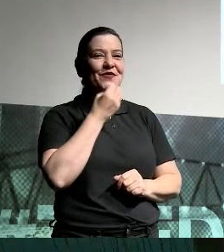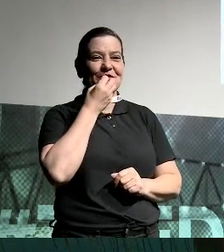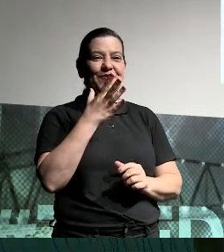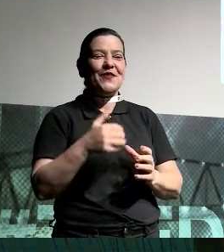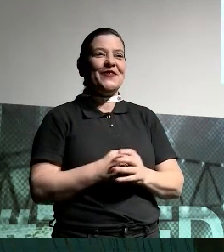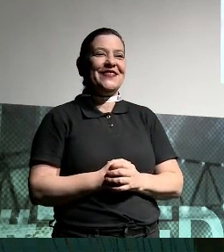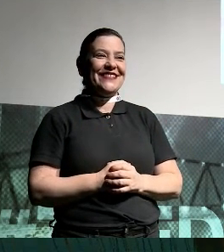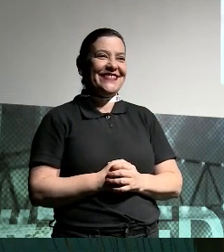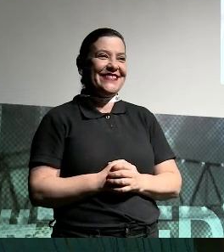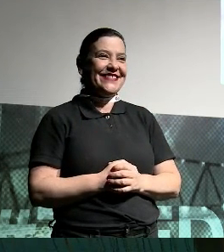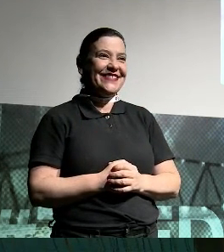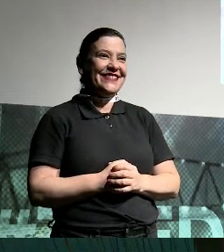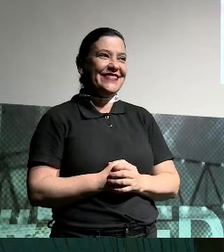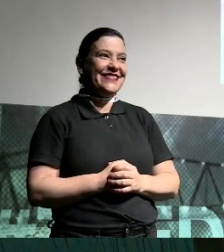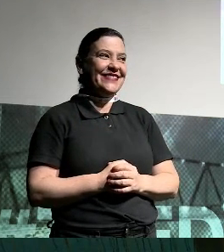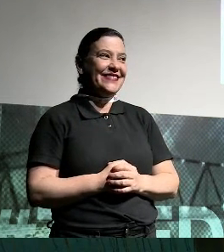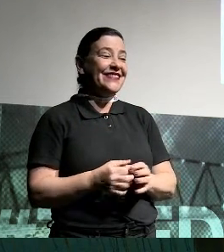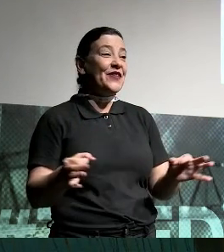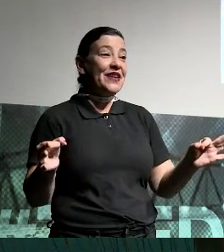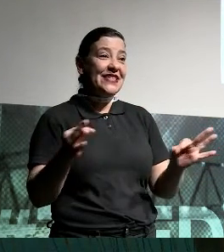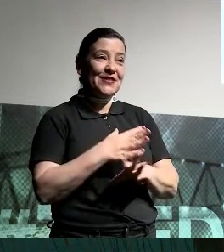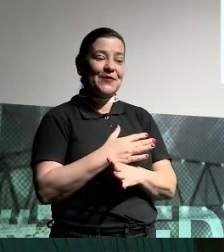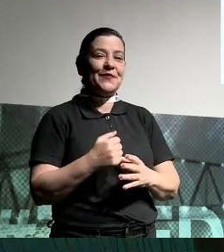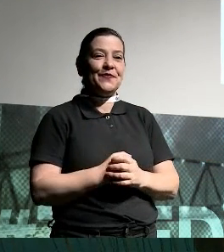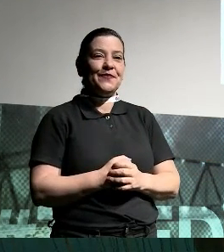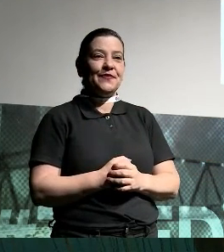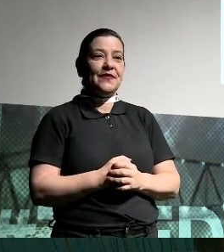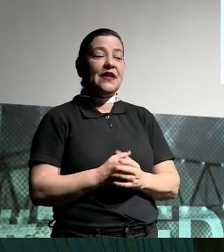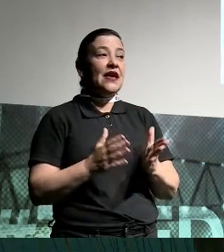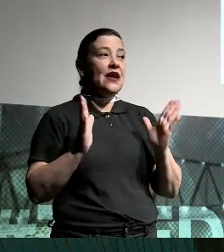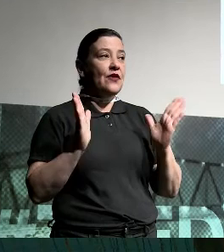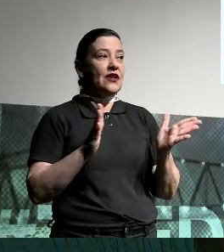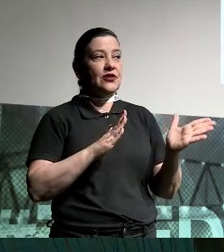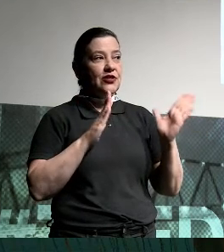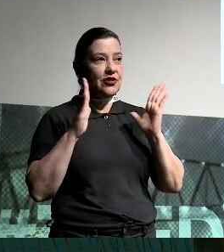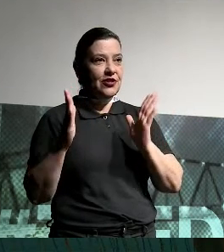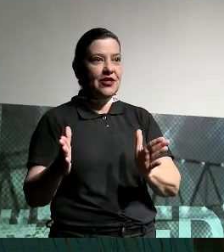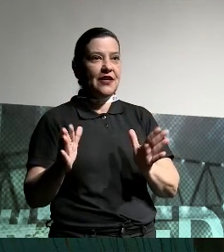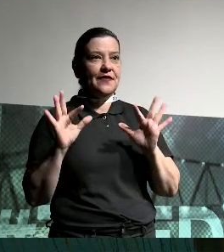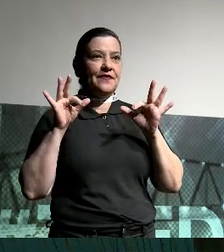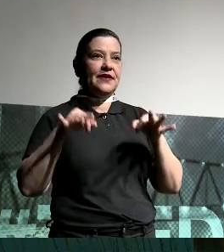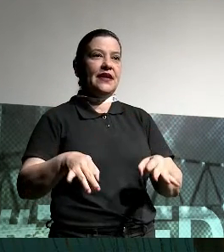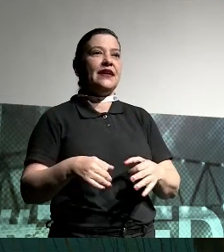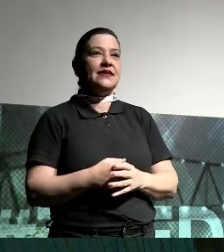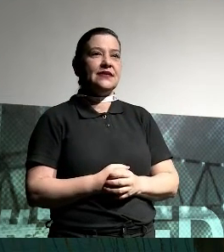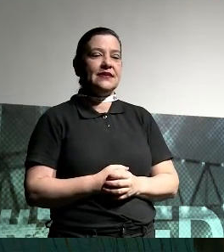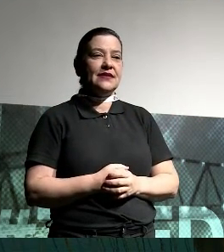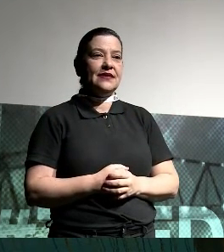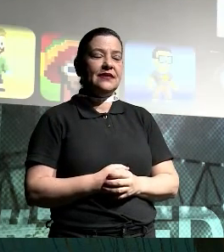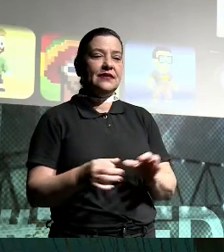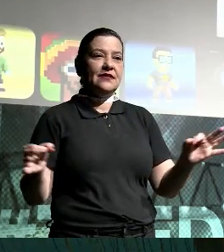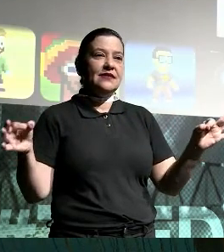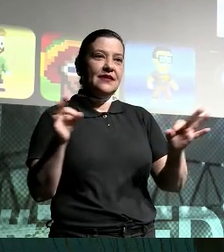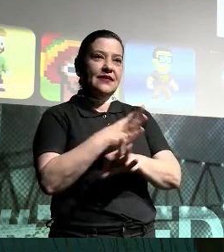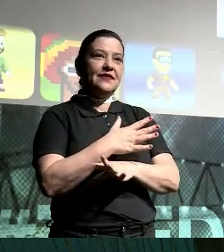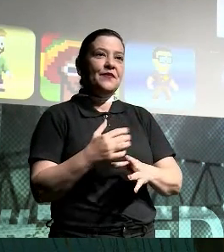bom. Então é isso. Basicamente, agora eu já estou indo para os finais, estou